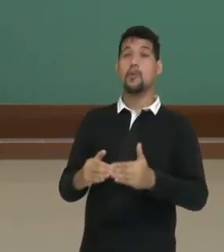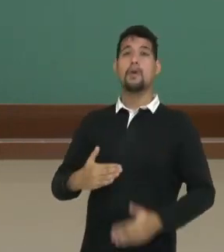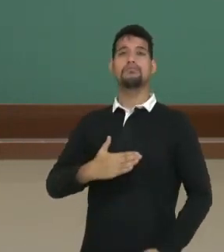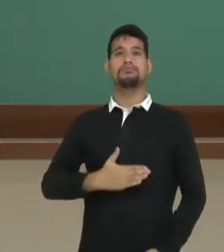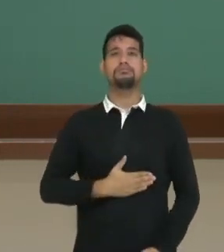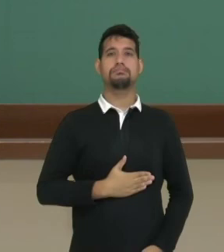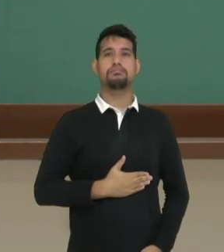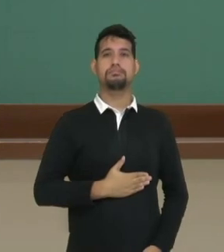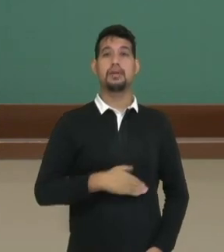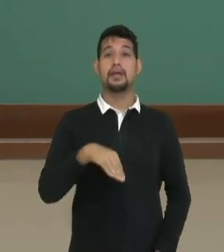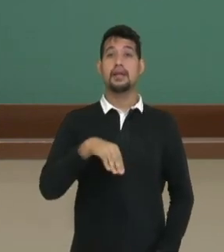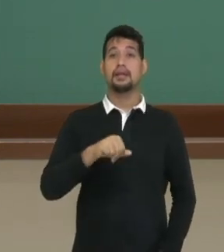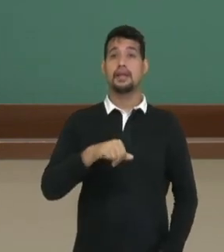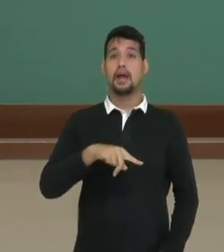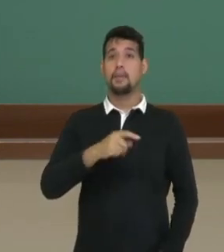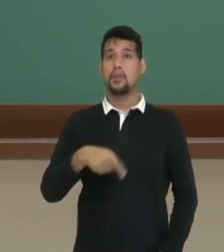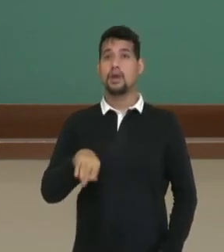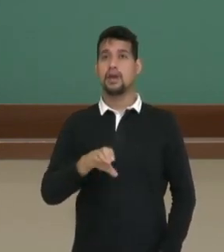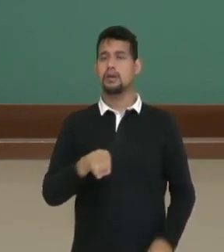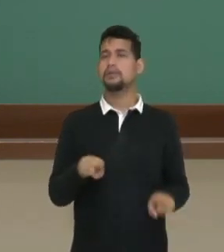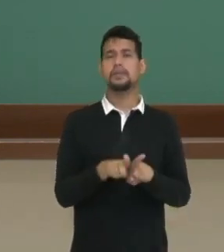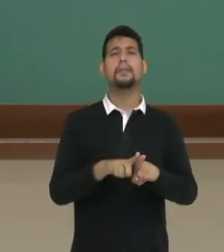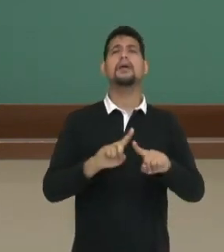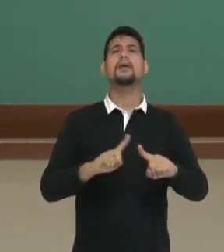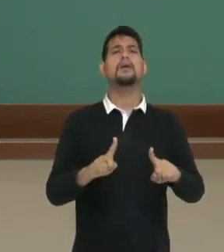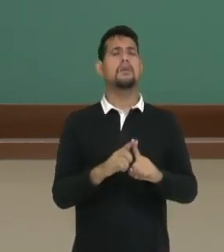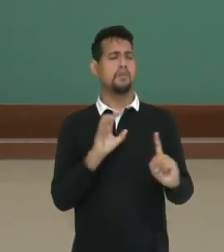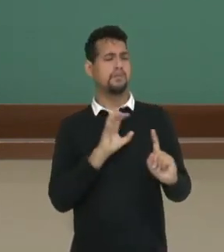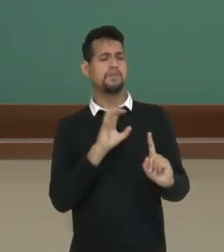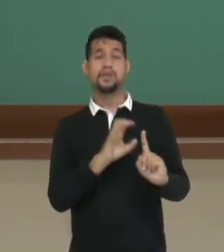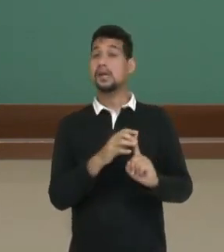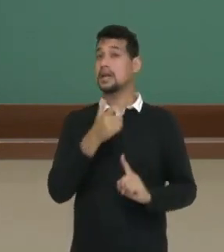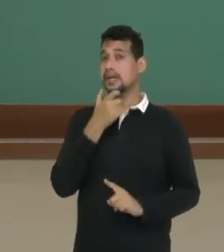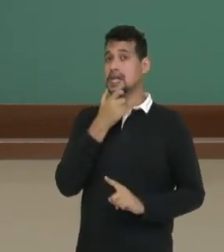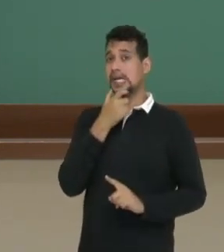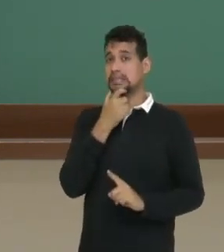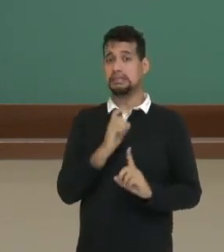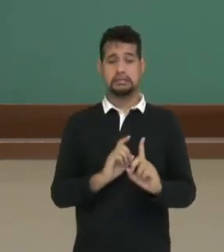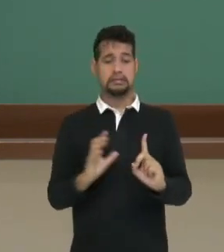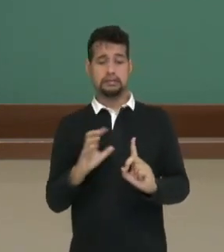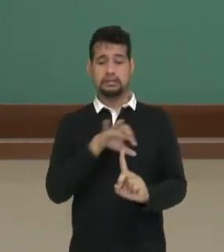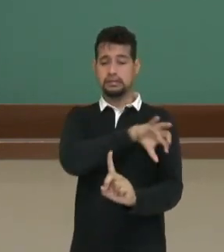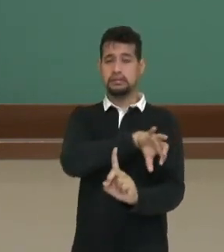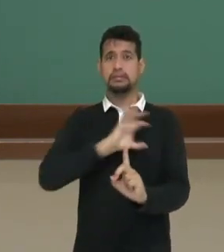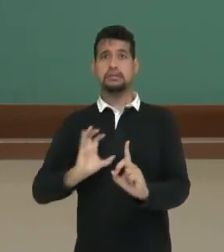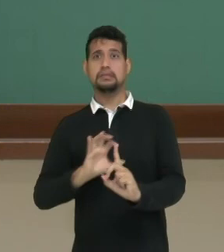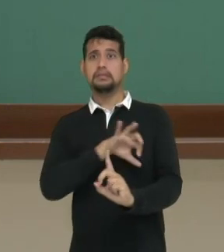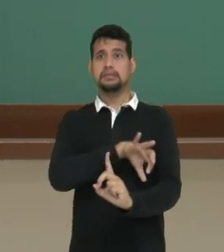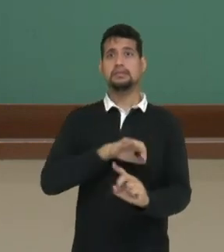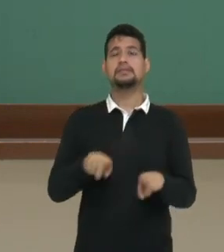Portugal aceitasse o bloqueio continental, as pressões inglesas, né? E a chegada dessa